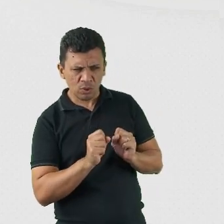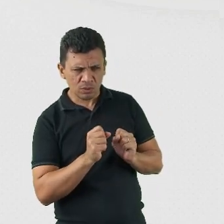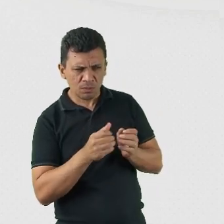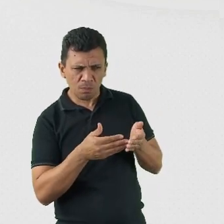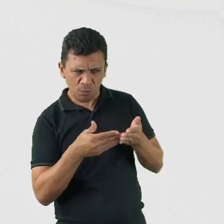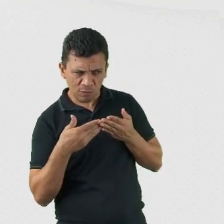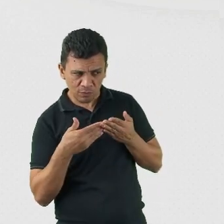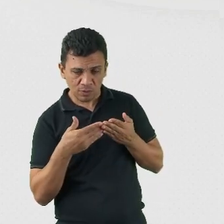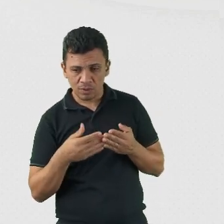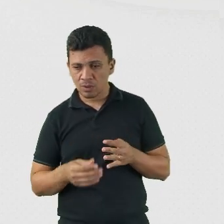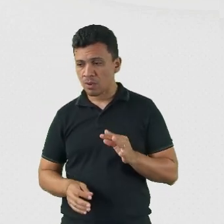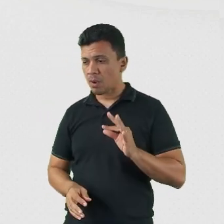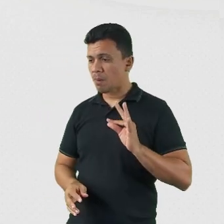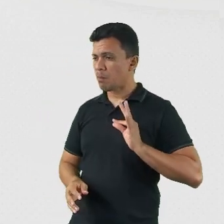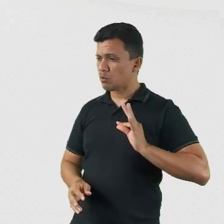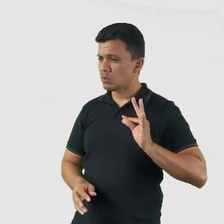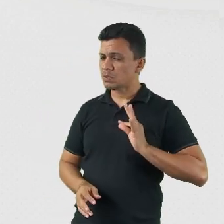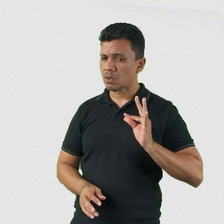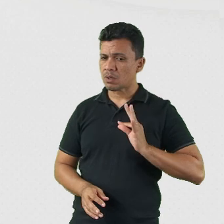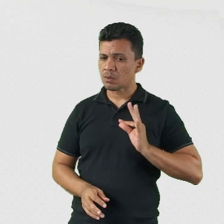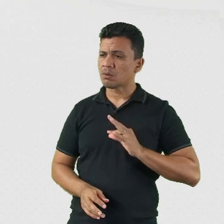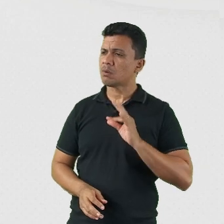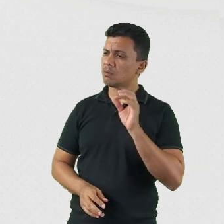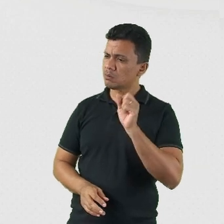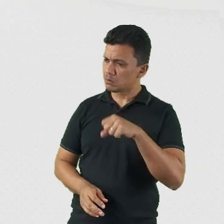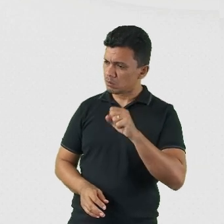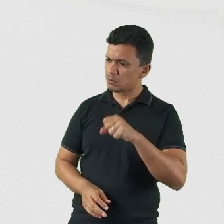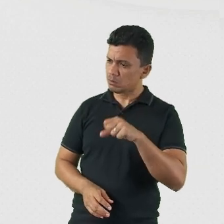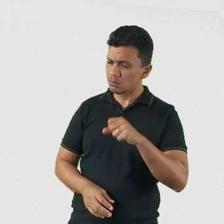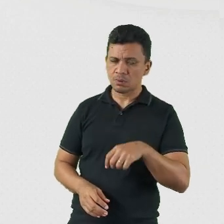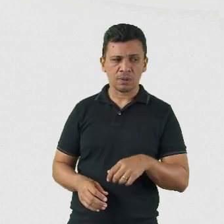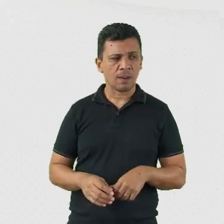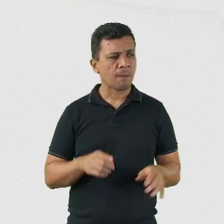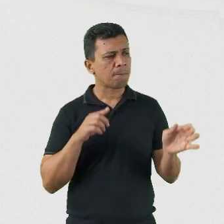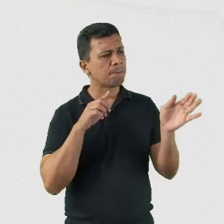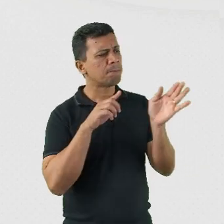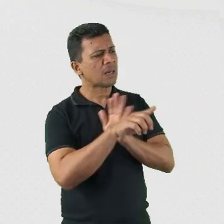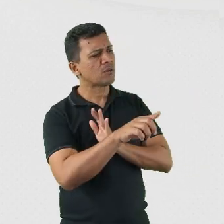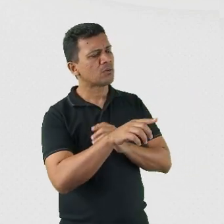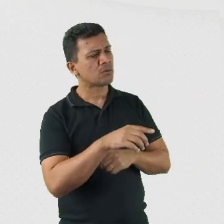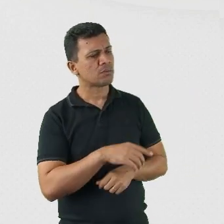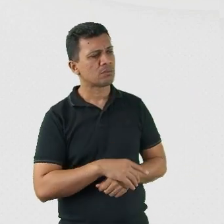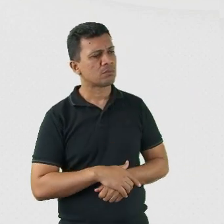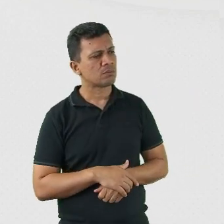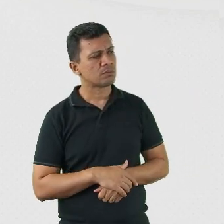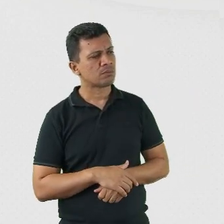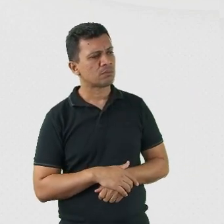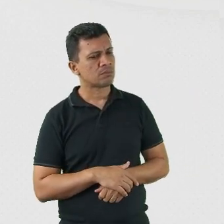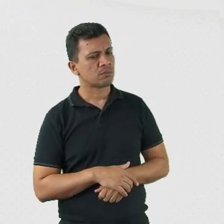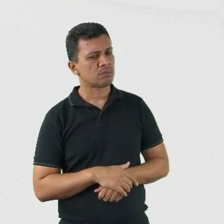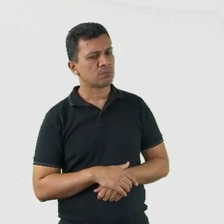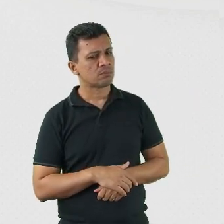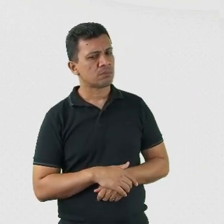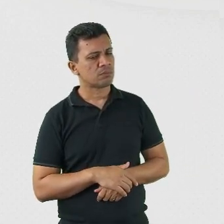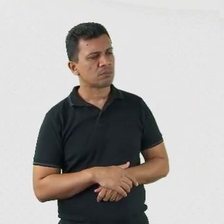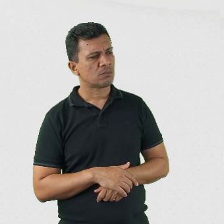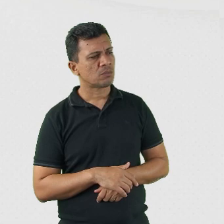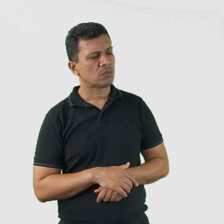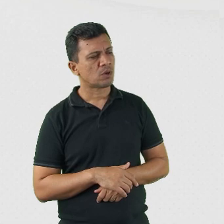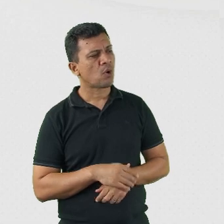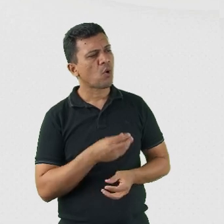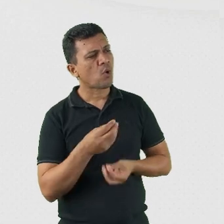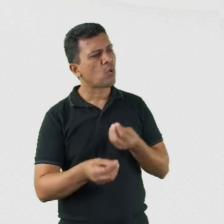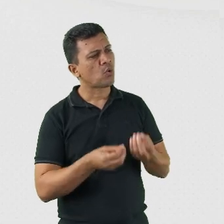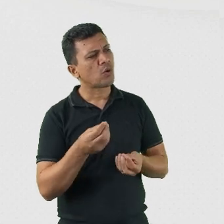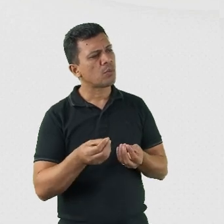favor? Policial: Sure. Claro. Pergunta do turista: How do I get to the zoo? Como